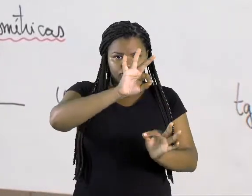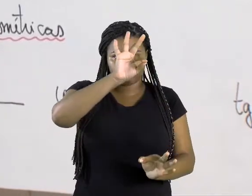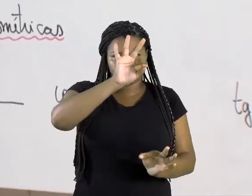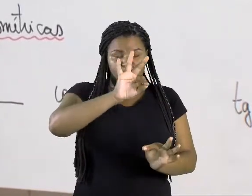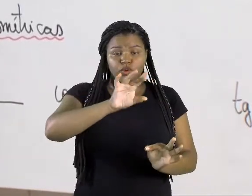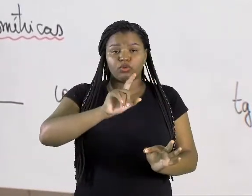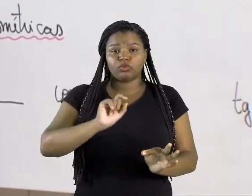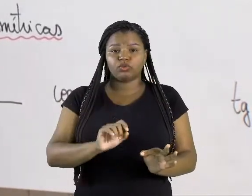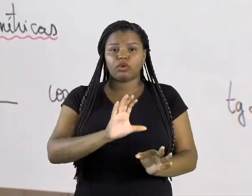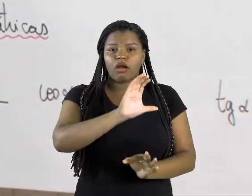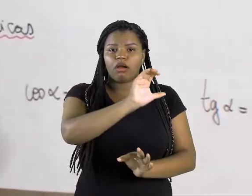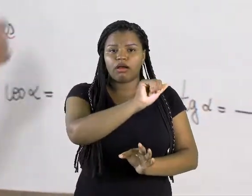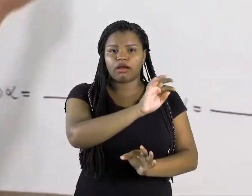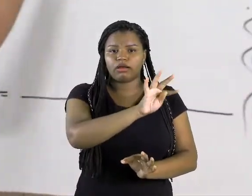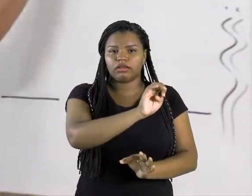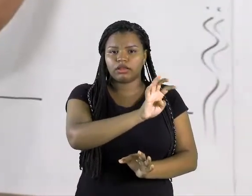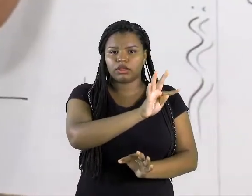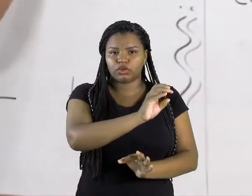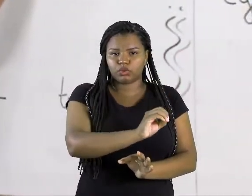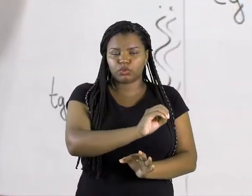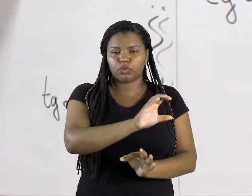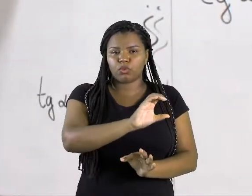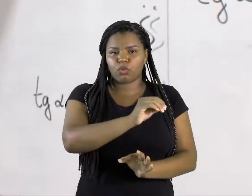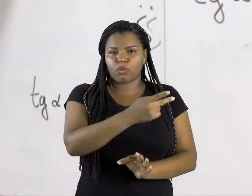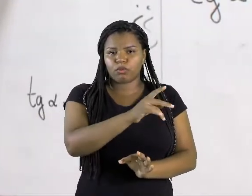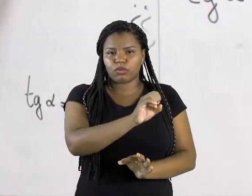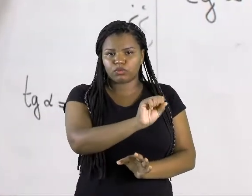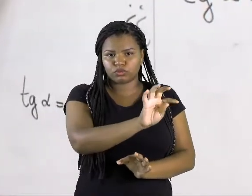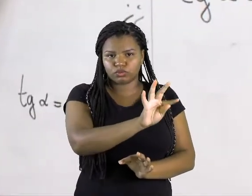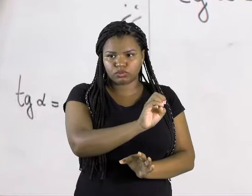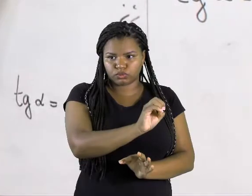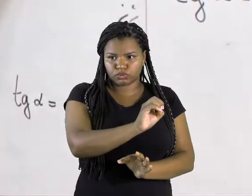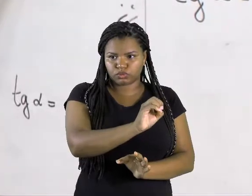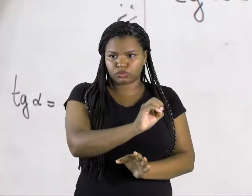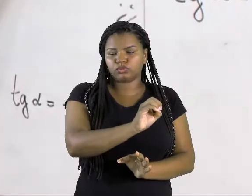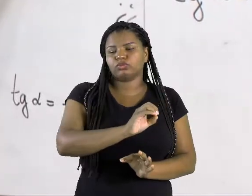oposto. Então eu vou ter aqui o cateto oposto